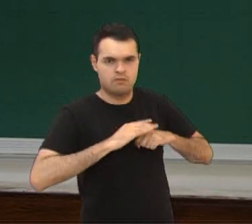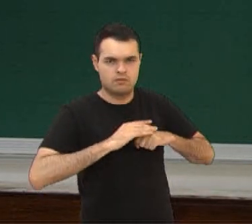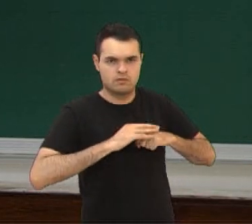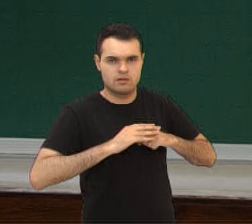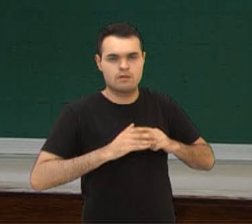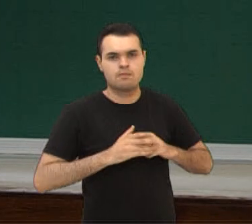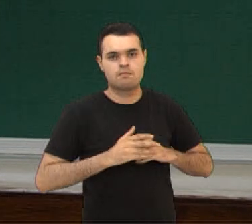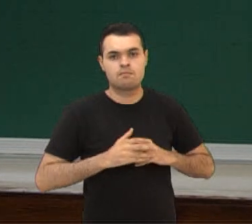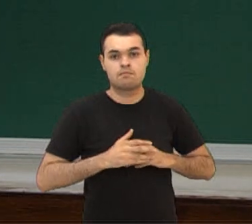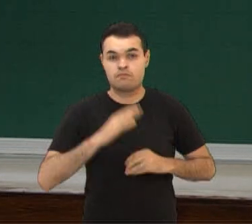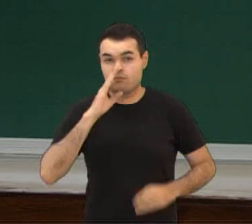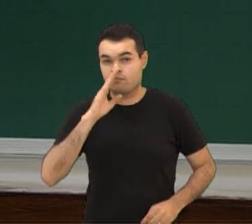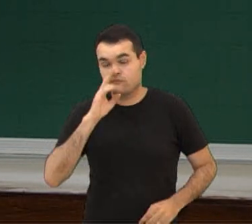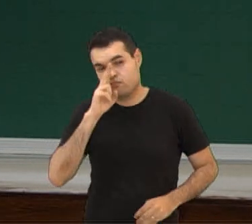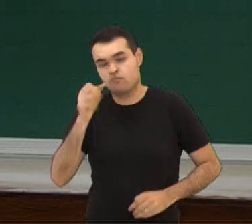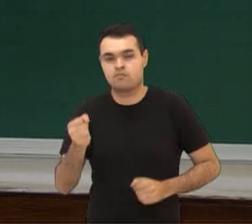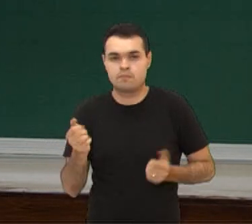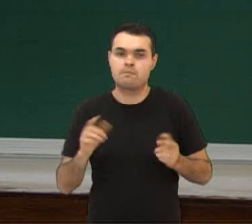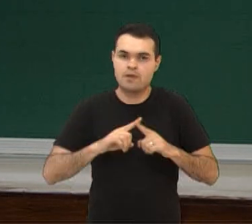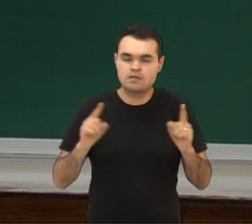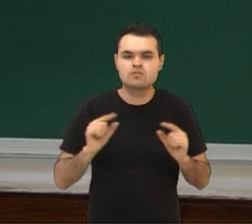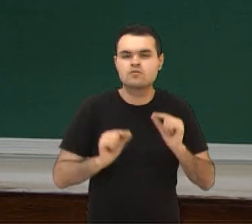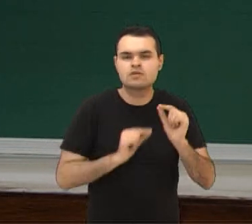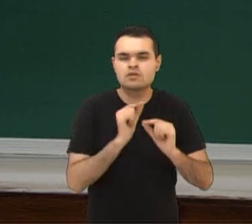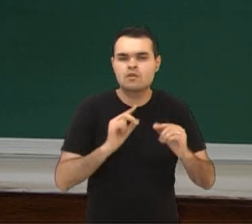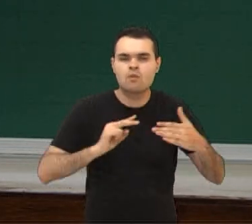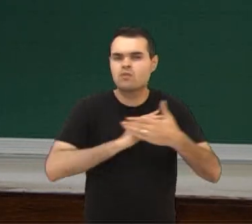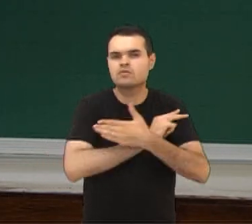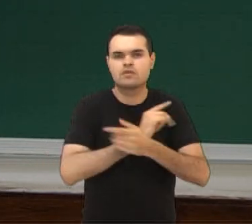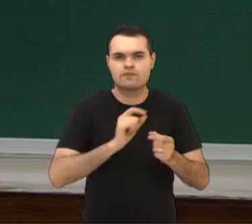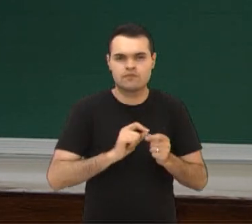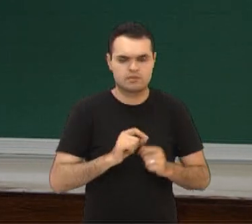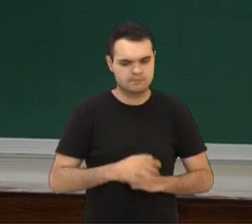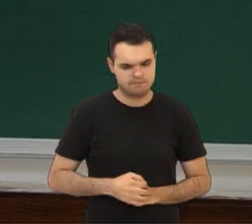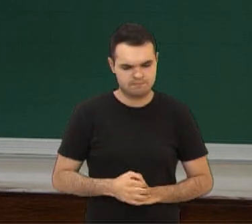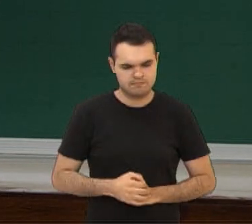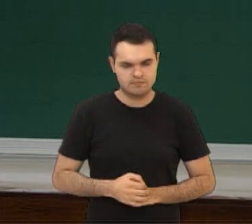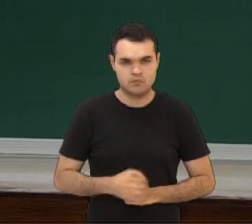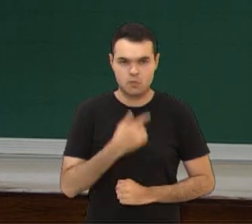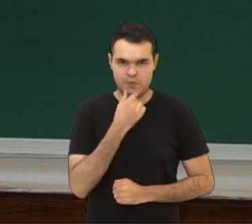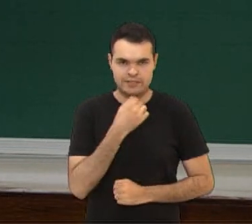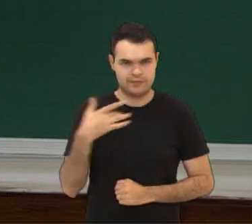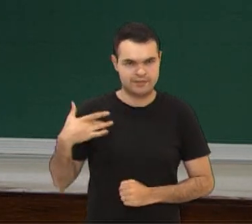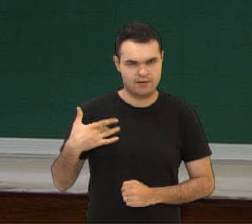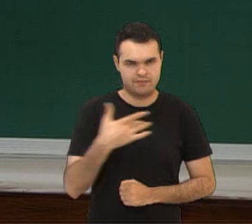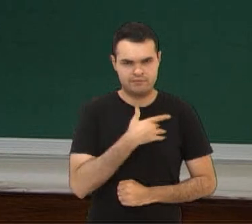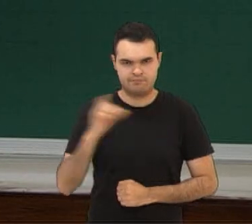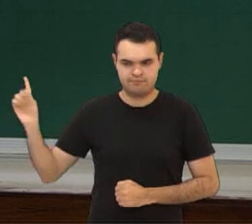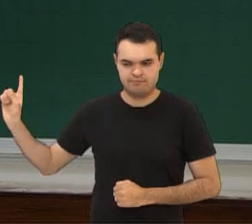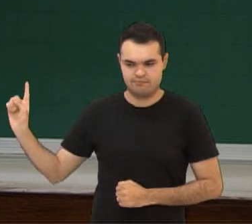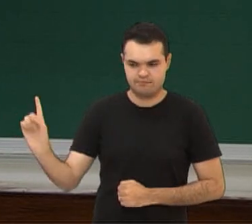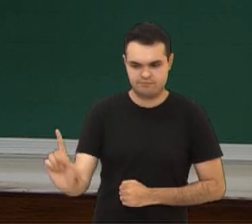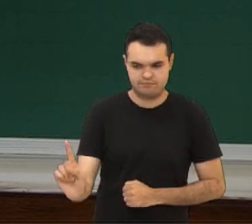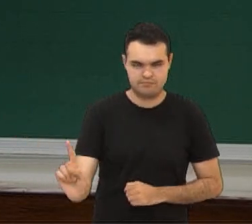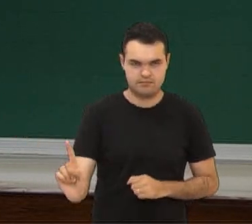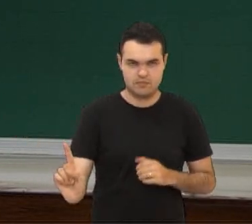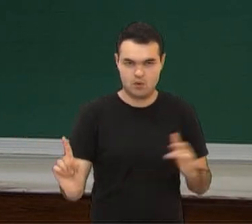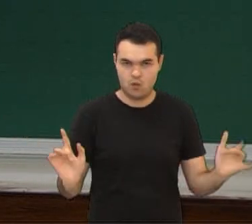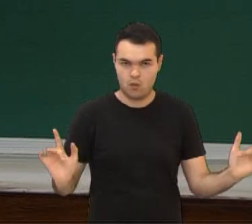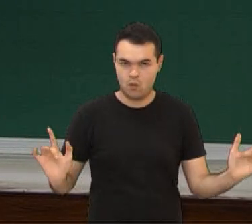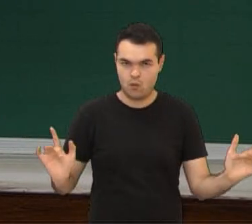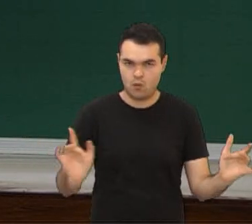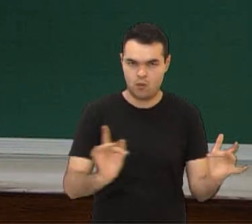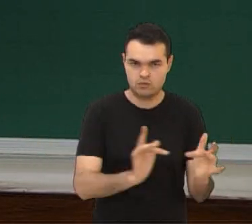uma forma mais branda. Então, o que ele fez? Ele pegou um garoto saudável e fez ter contato direto